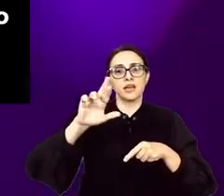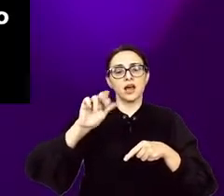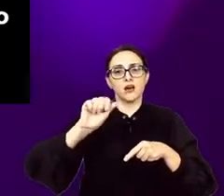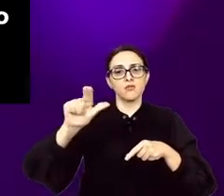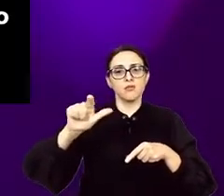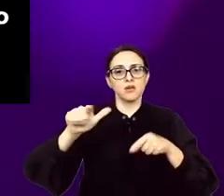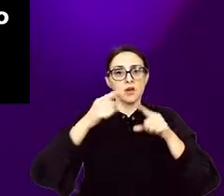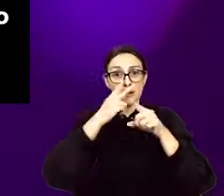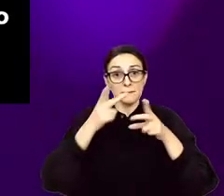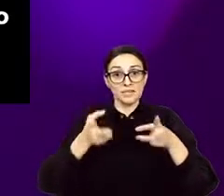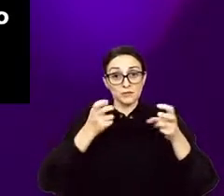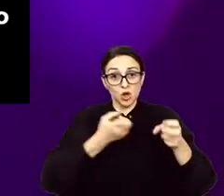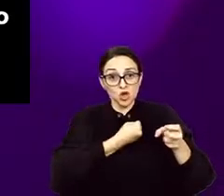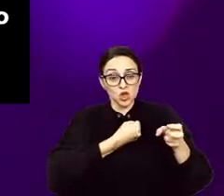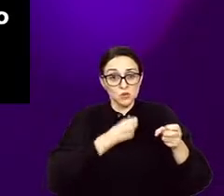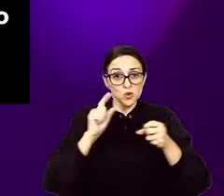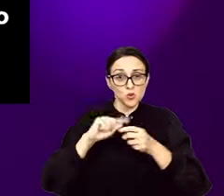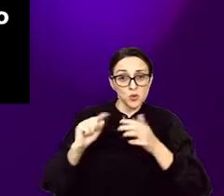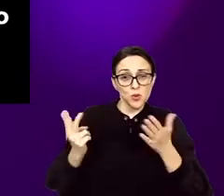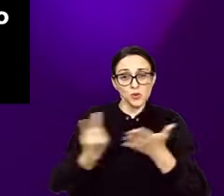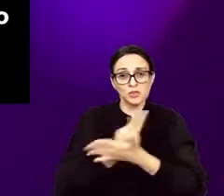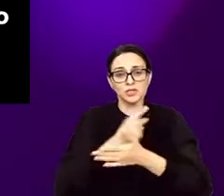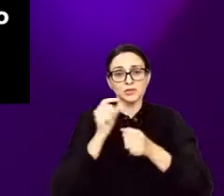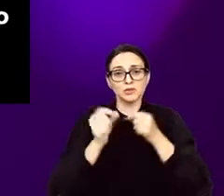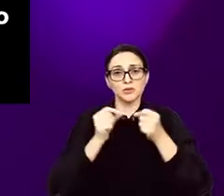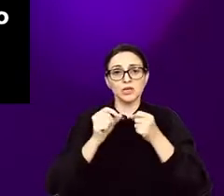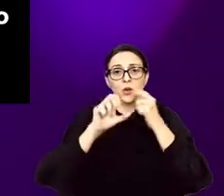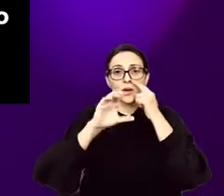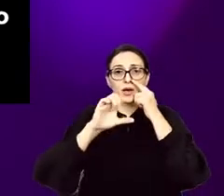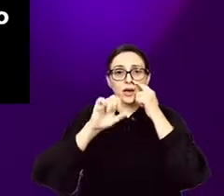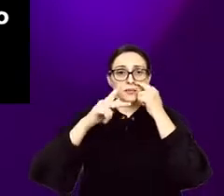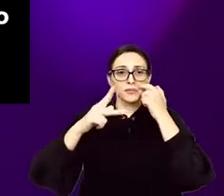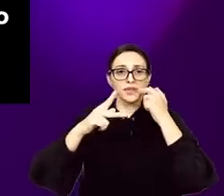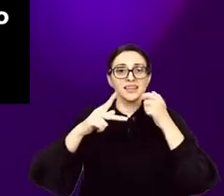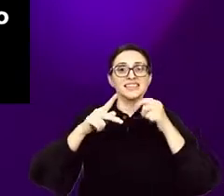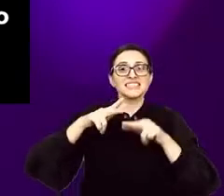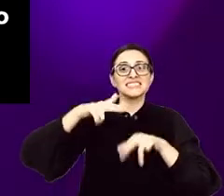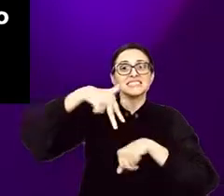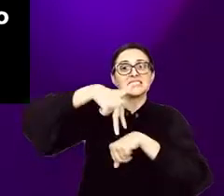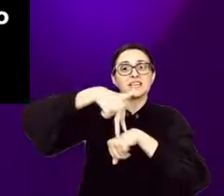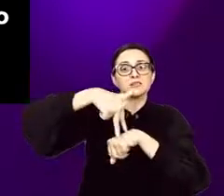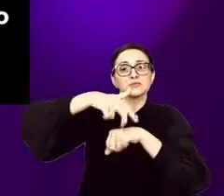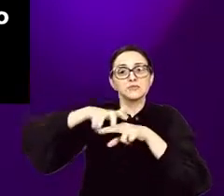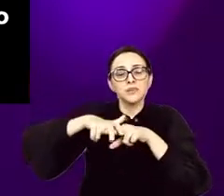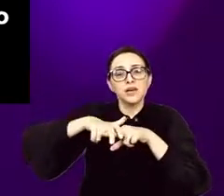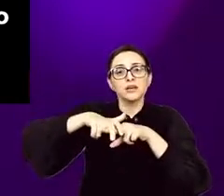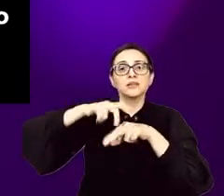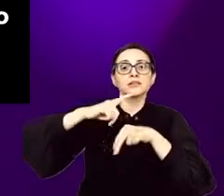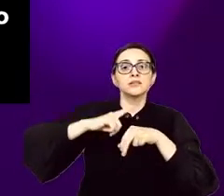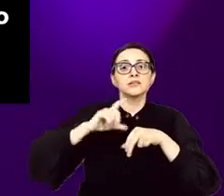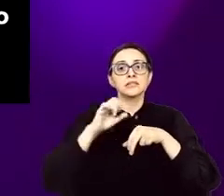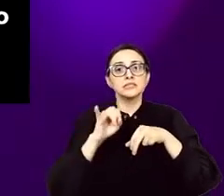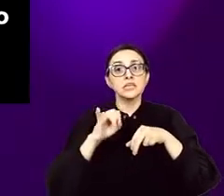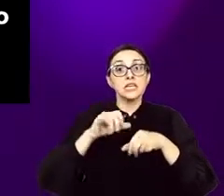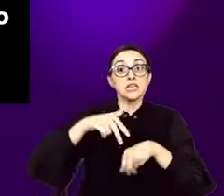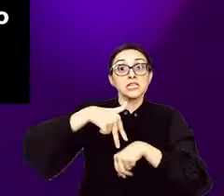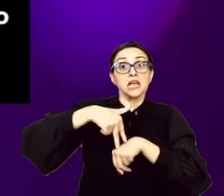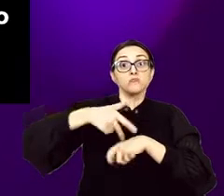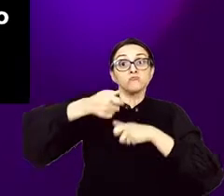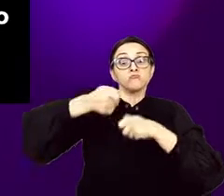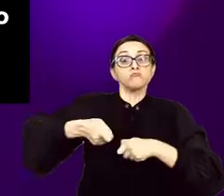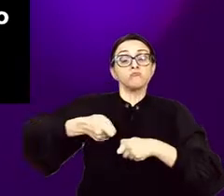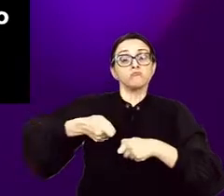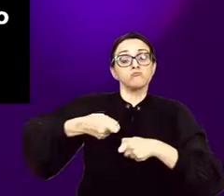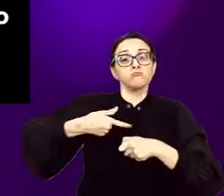ó, com esses números, o que acontece com o meu cup, né, quando eu estou em pé e sentado. Então, quando eu tenho uma pelve rígida,